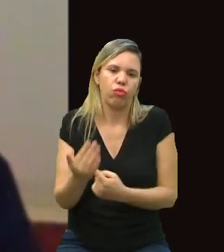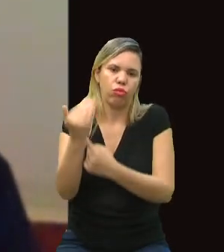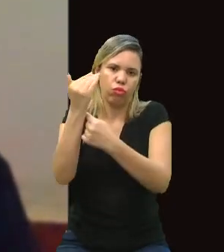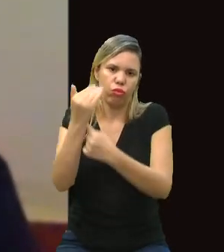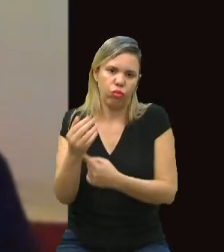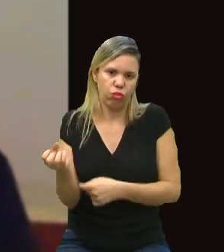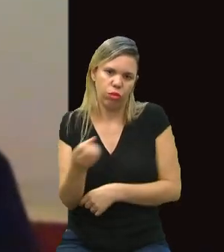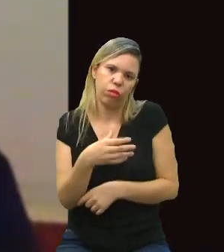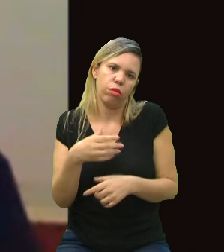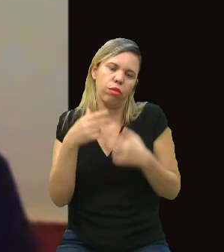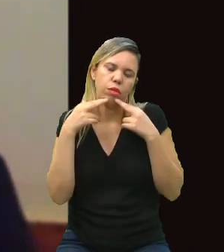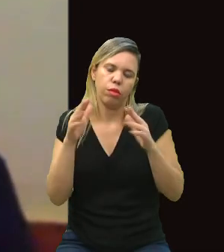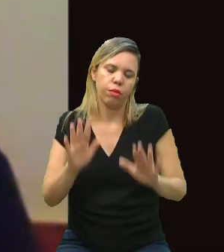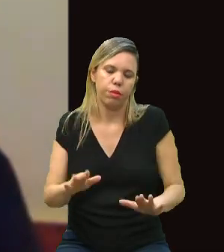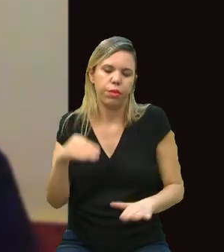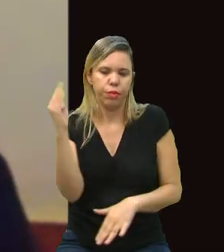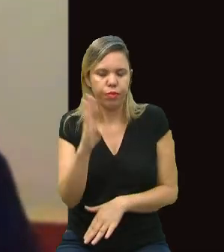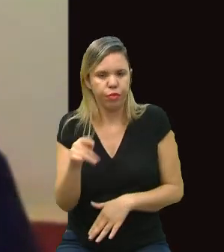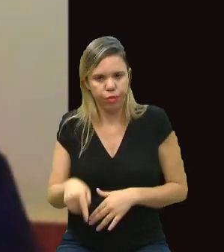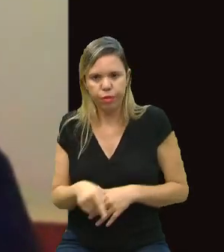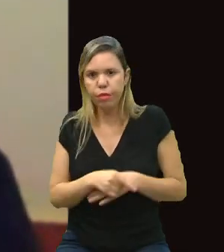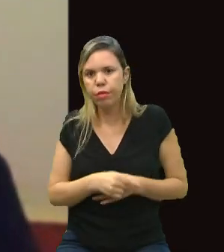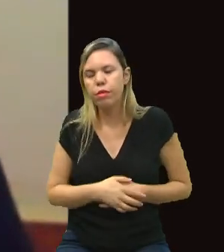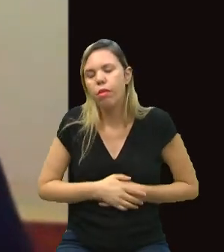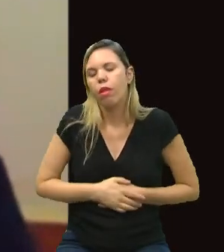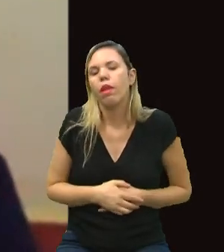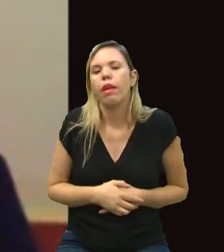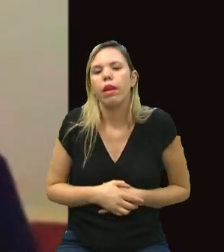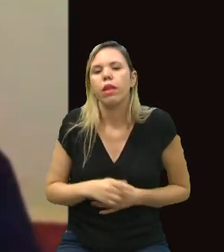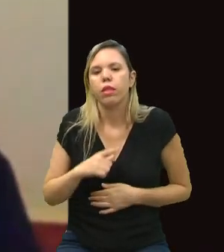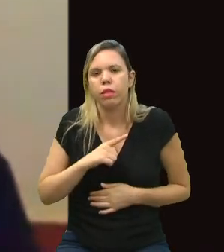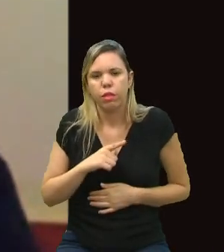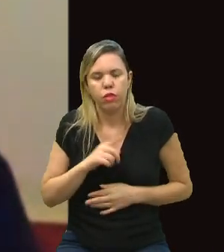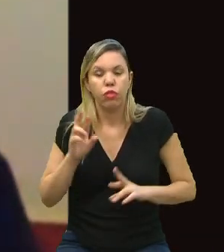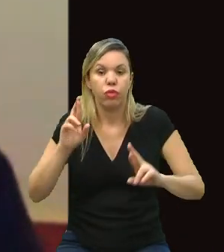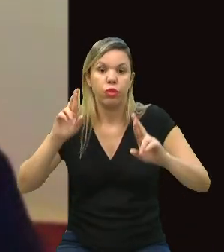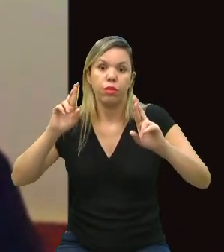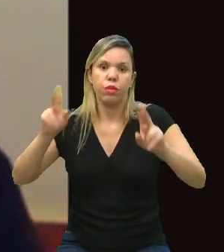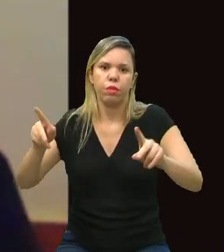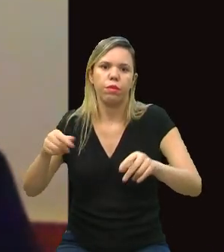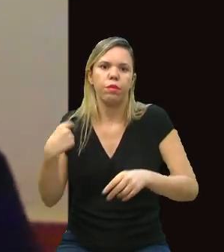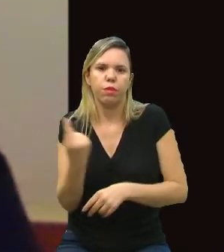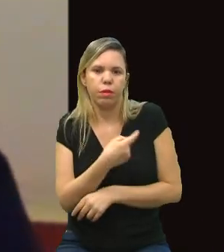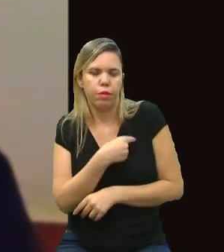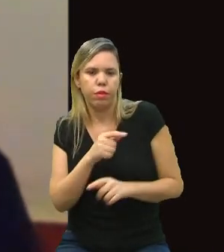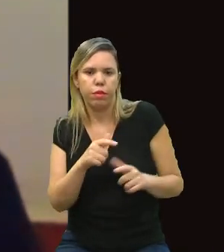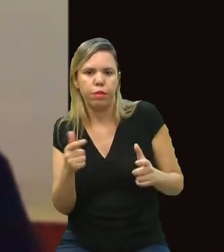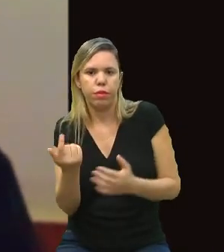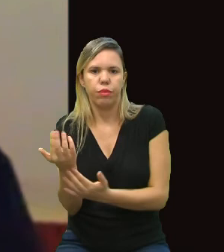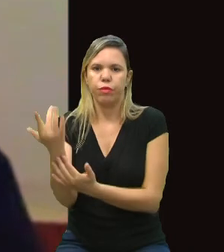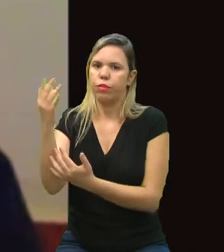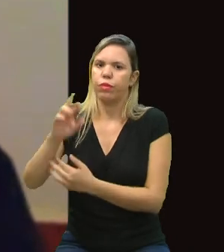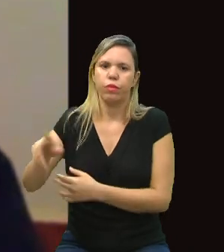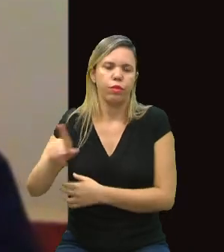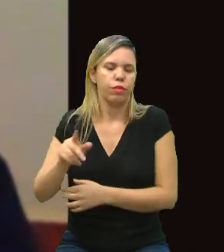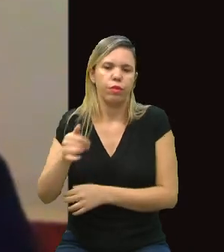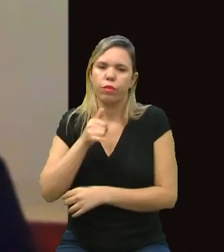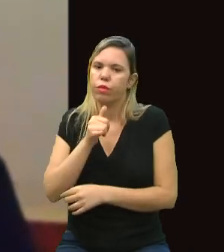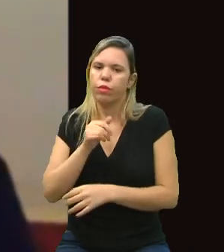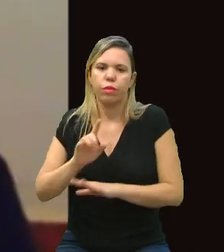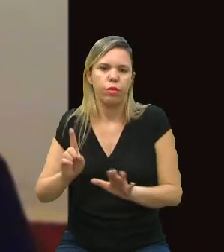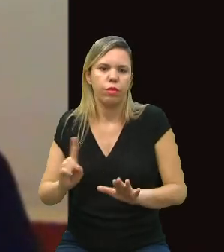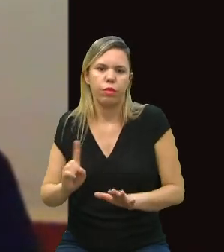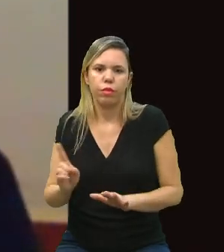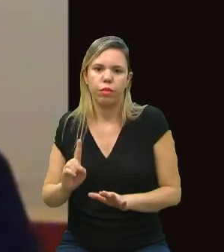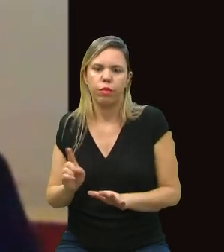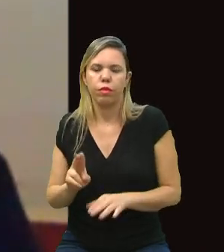tem uma tendência diferente. Nossas maiores emissões não vêm da energia, vêm da mudança de uso da terra e da agropecuária.